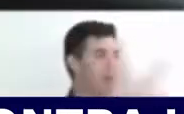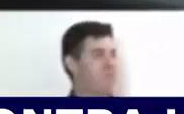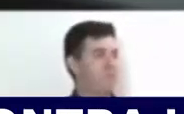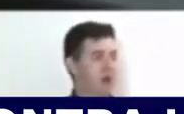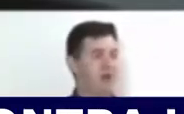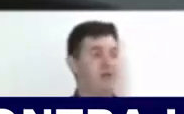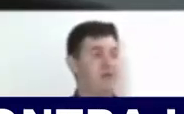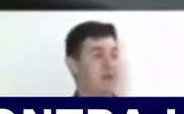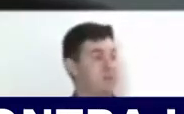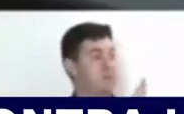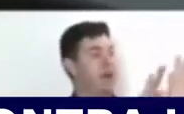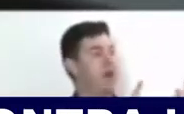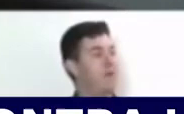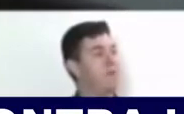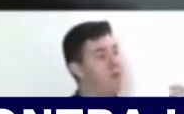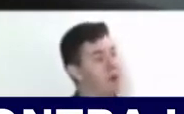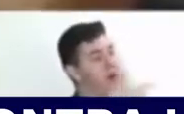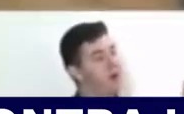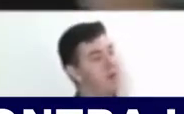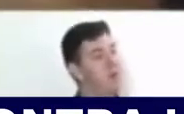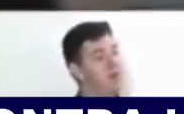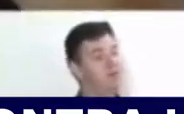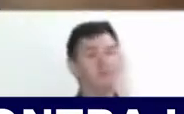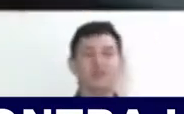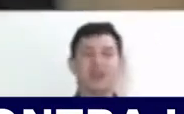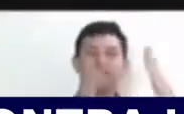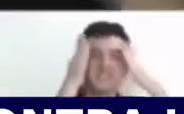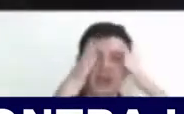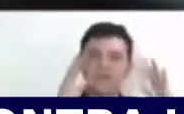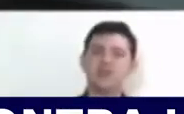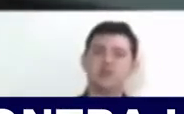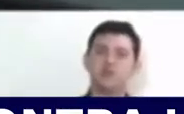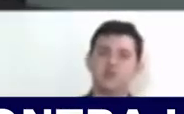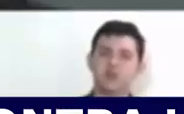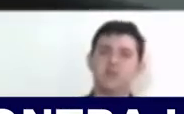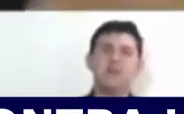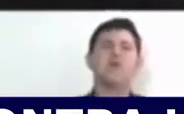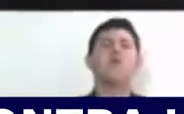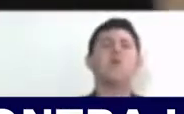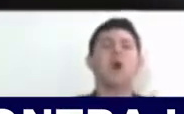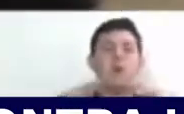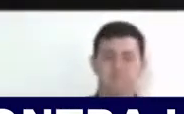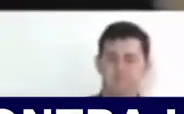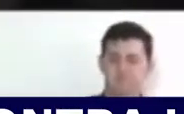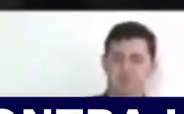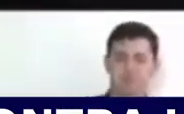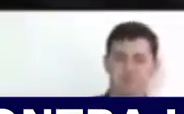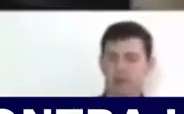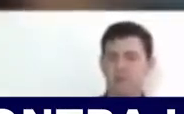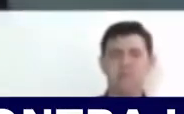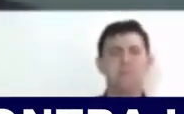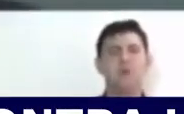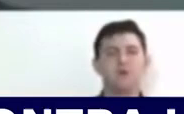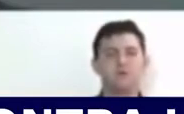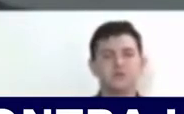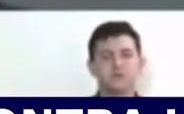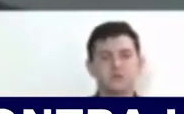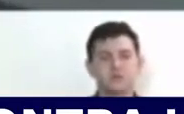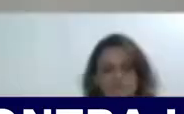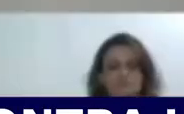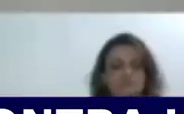depor. E já se sabe tudo. Em que país do mundo isso pode ser feito? Qual é o código de processo penal que justifica